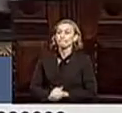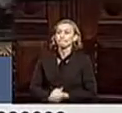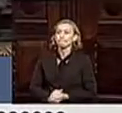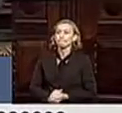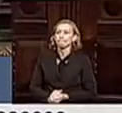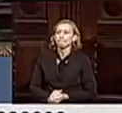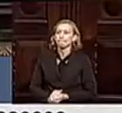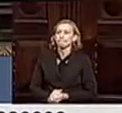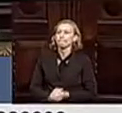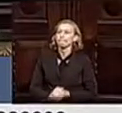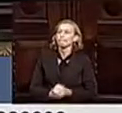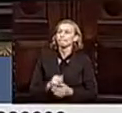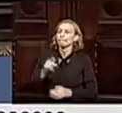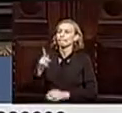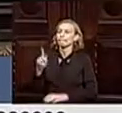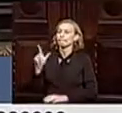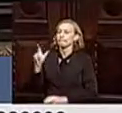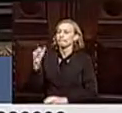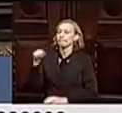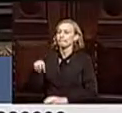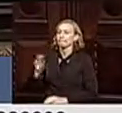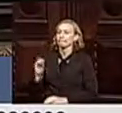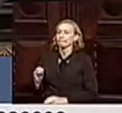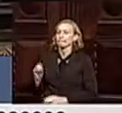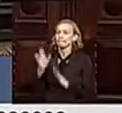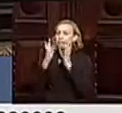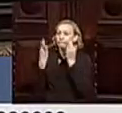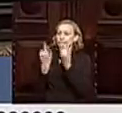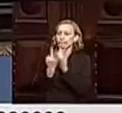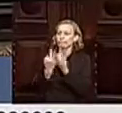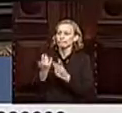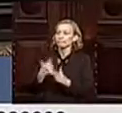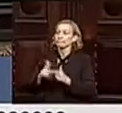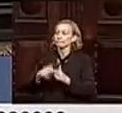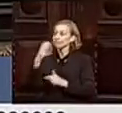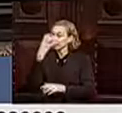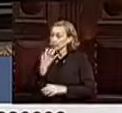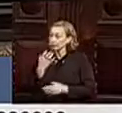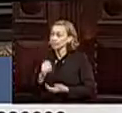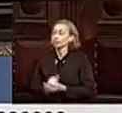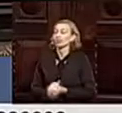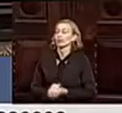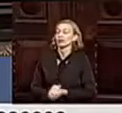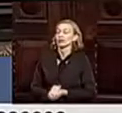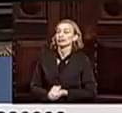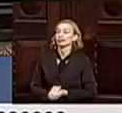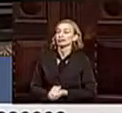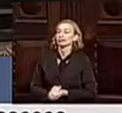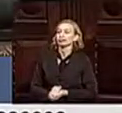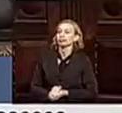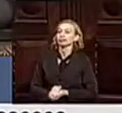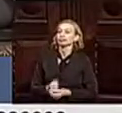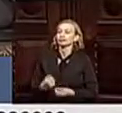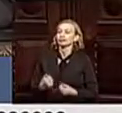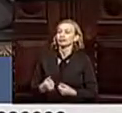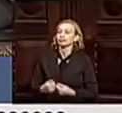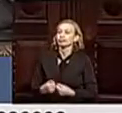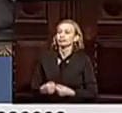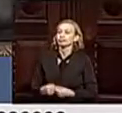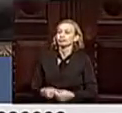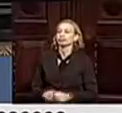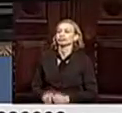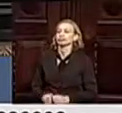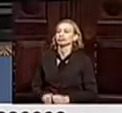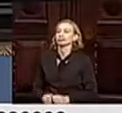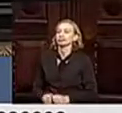merece, da nossa parte, toda a atenção. Há problemas sérios. O Dr. Giulianelli fez menção em parte, quando da sua